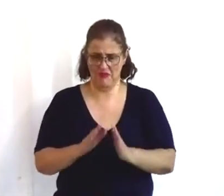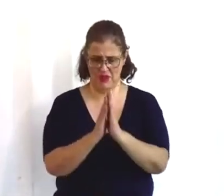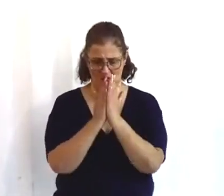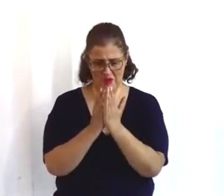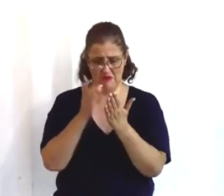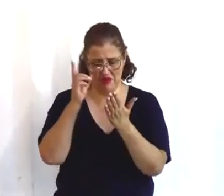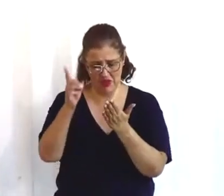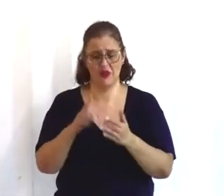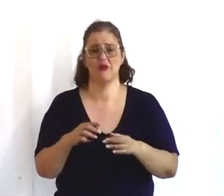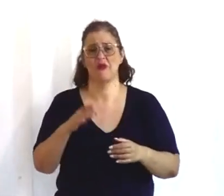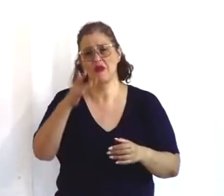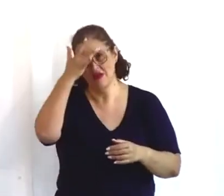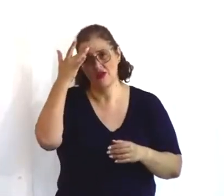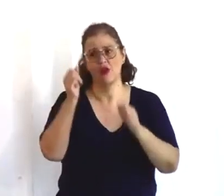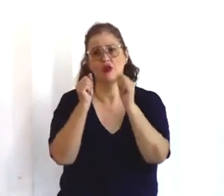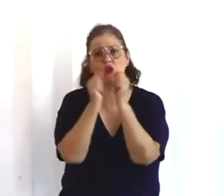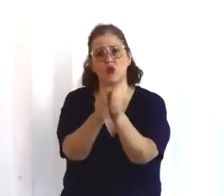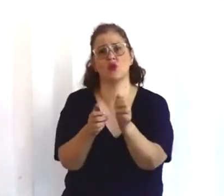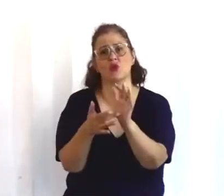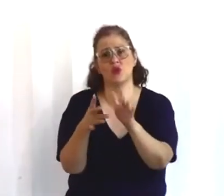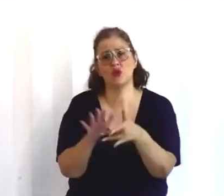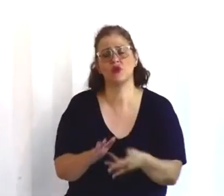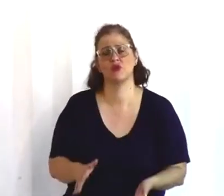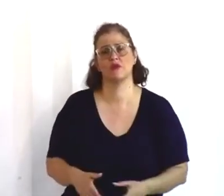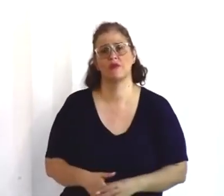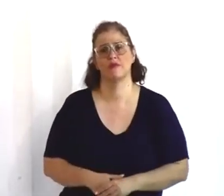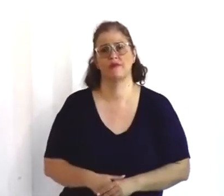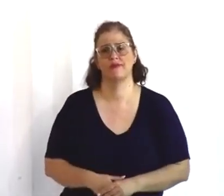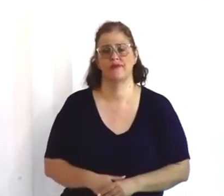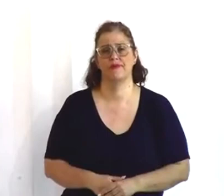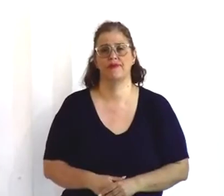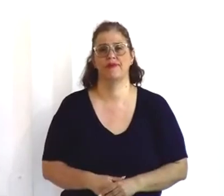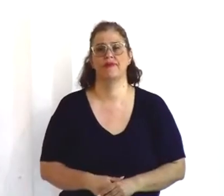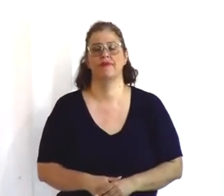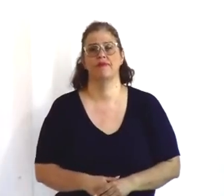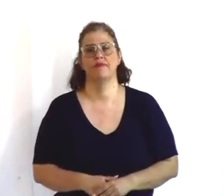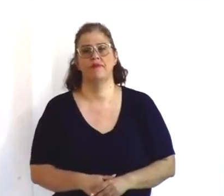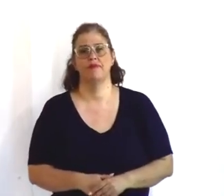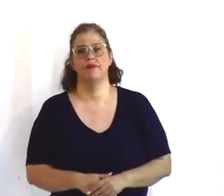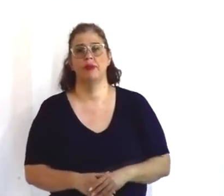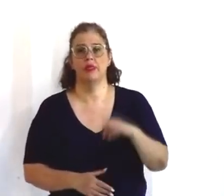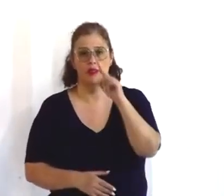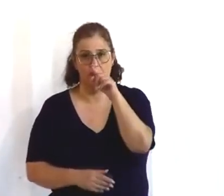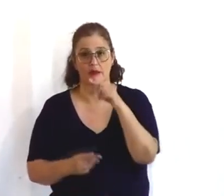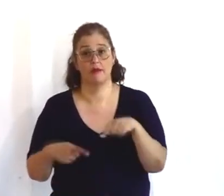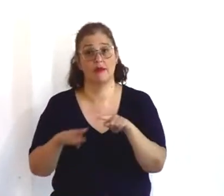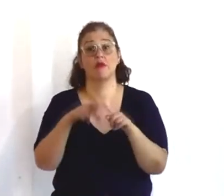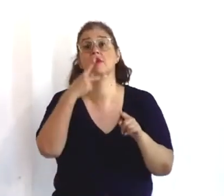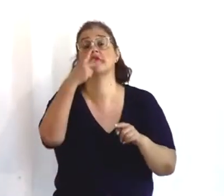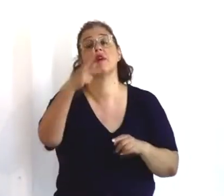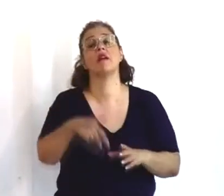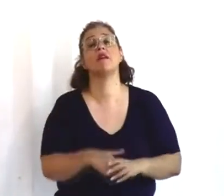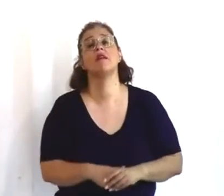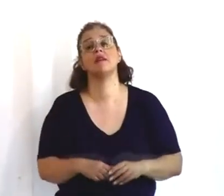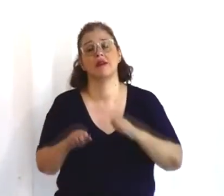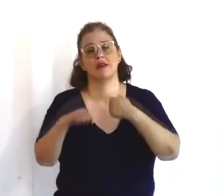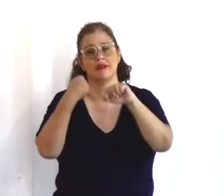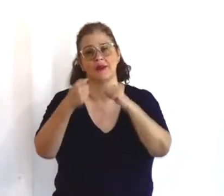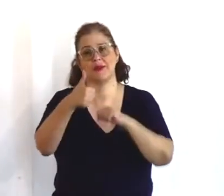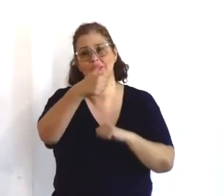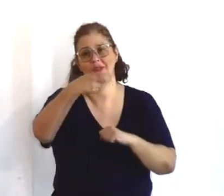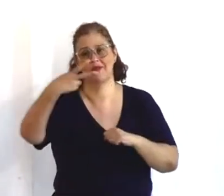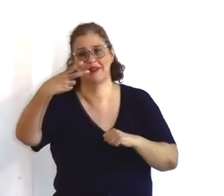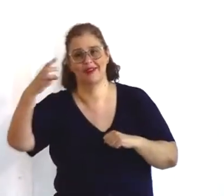na casa de Deus como coluna e baluarte. Você então pode dizer, como está lá no Salmo 125, os que confiam